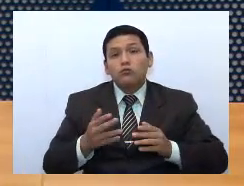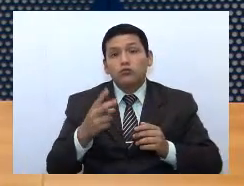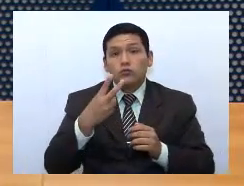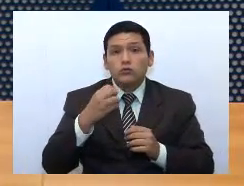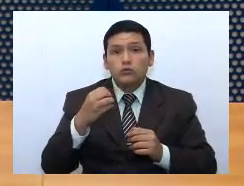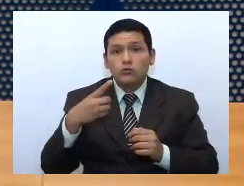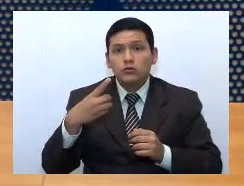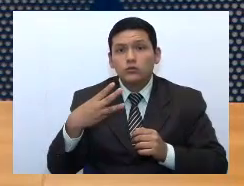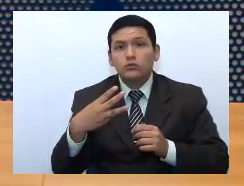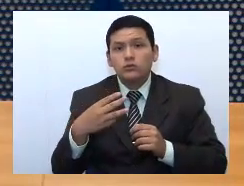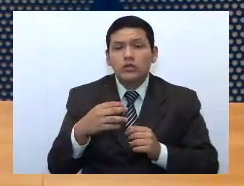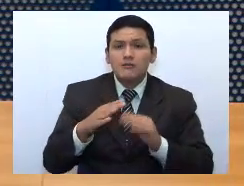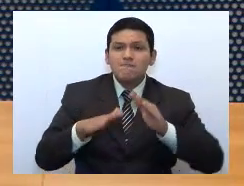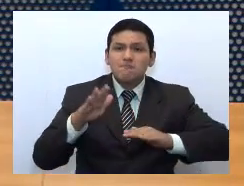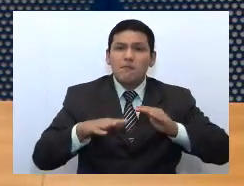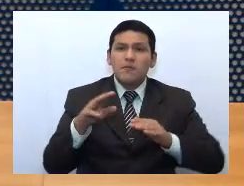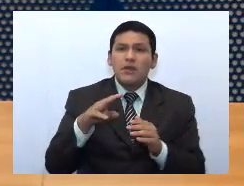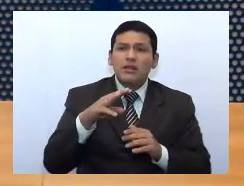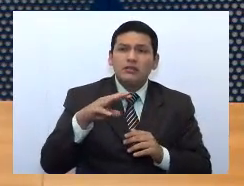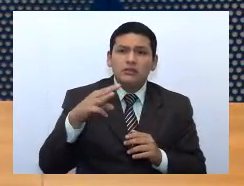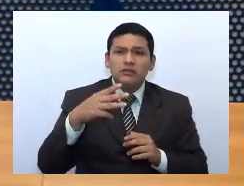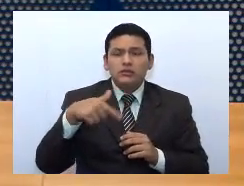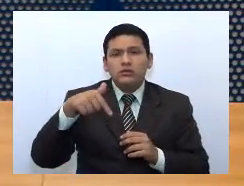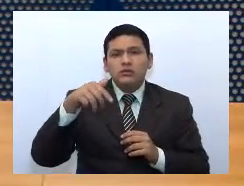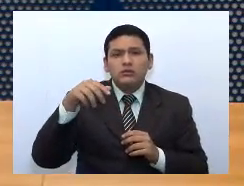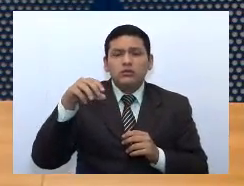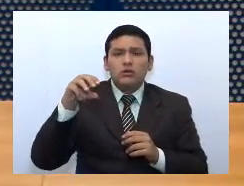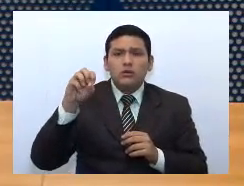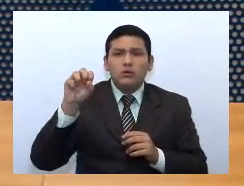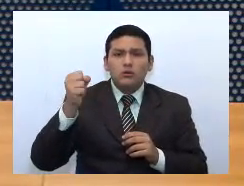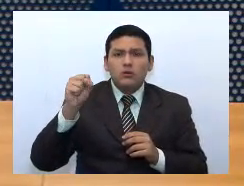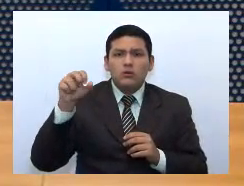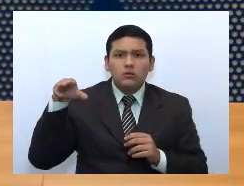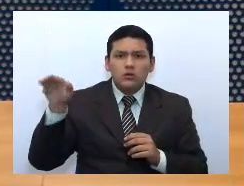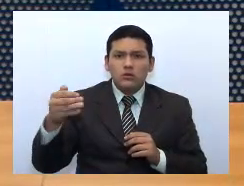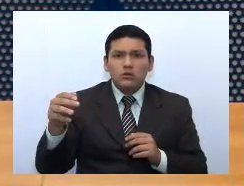que é 78 milhões 359 mil.